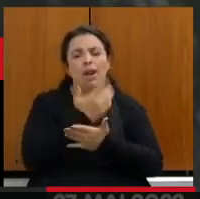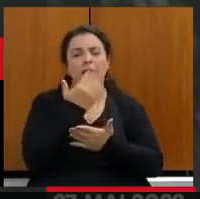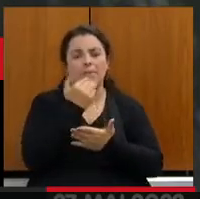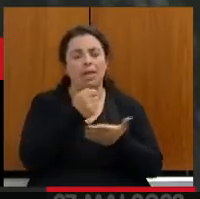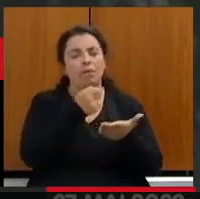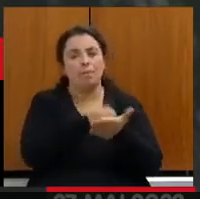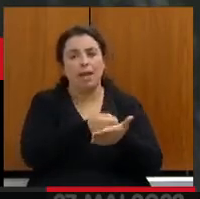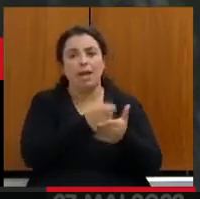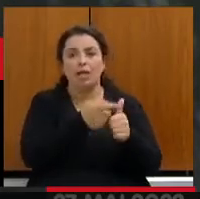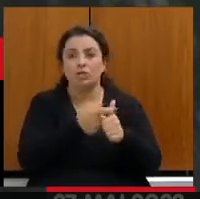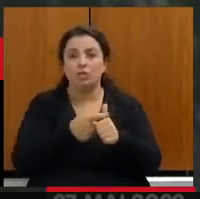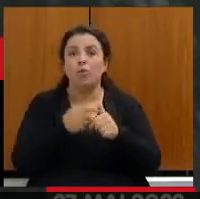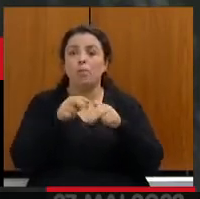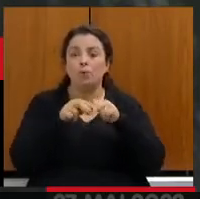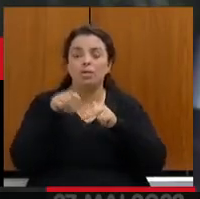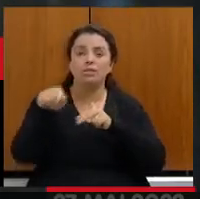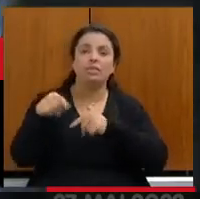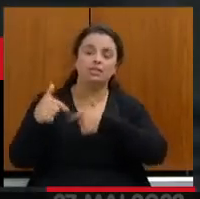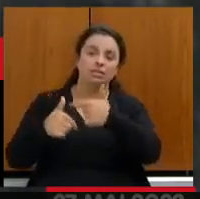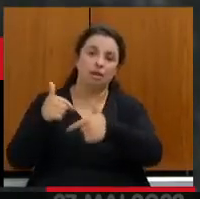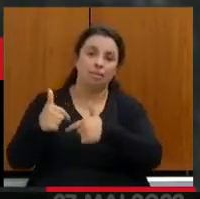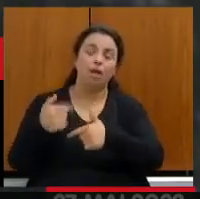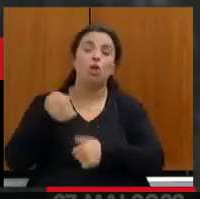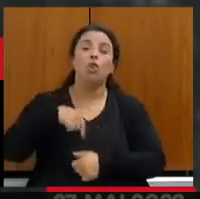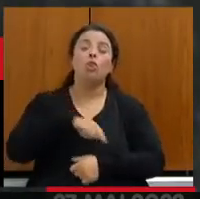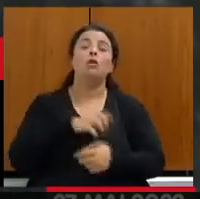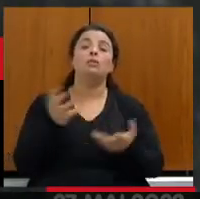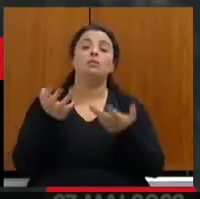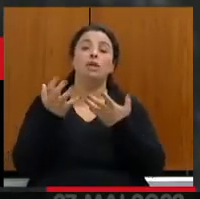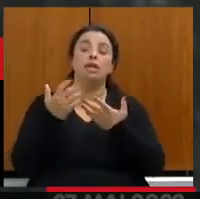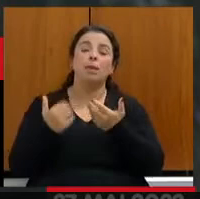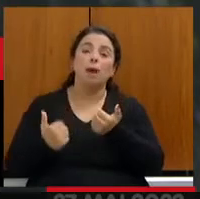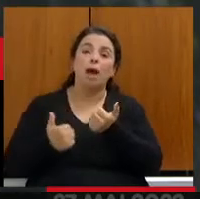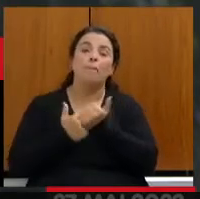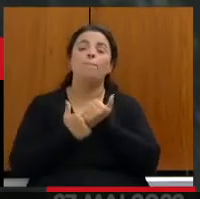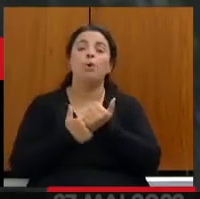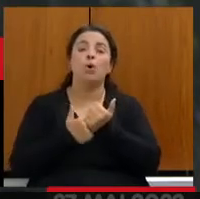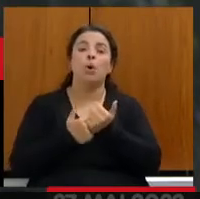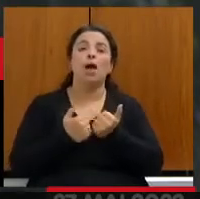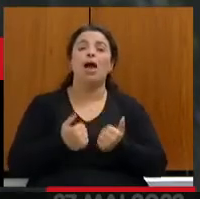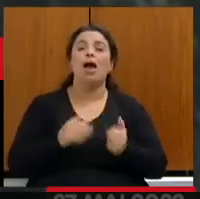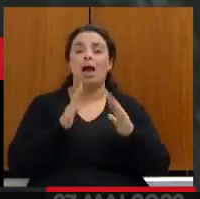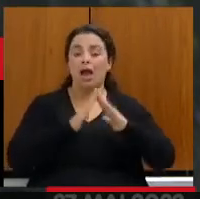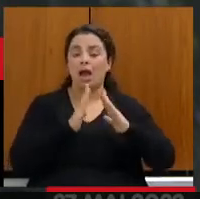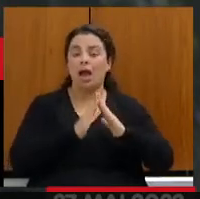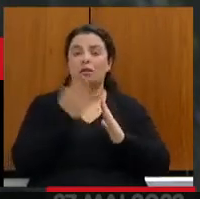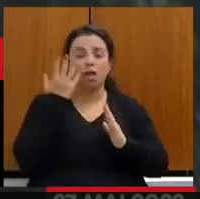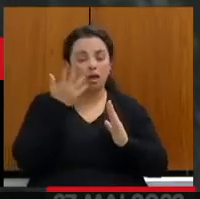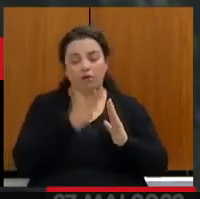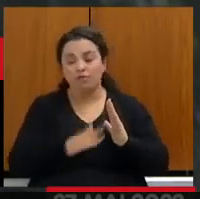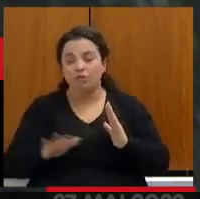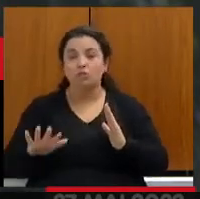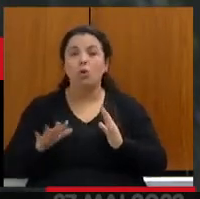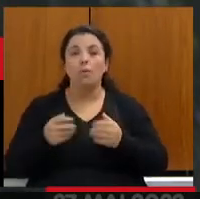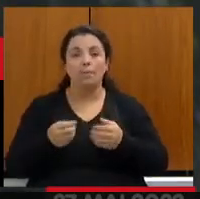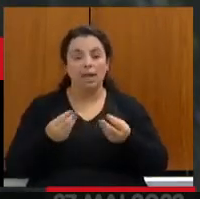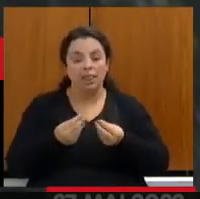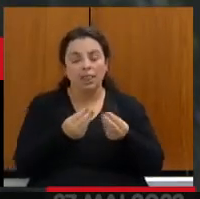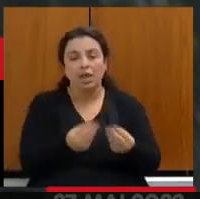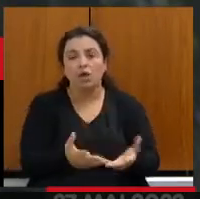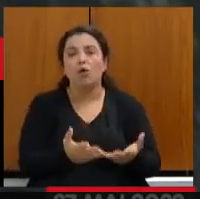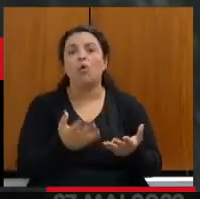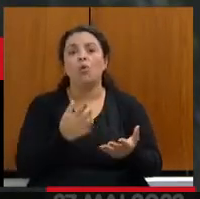da nossa companheira Bárbara é que a gente vem até apoio a creches ontem a gente possa deixar os nossos filhos e respeito